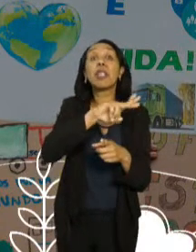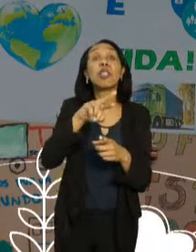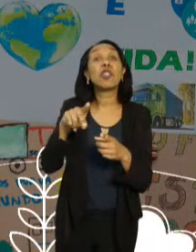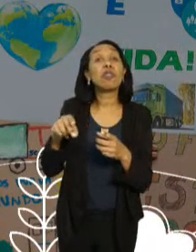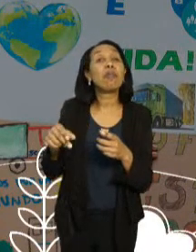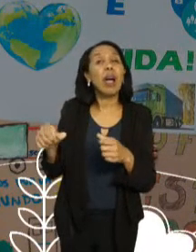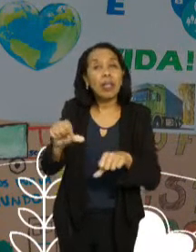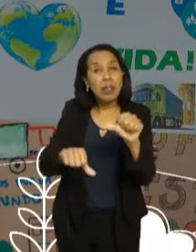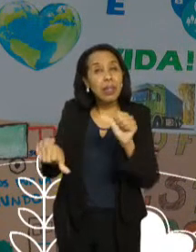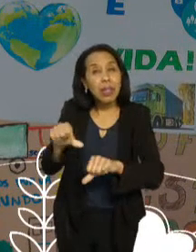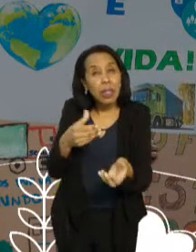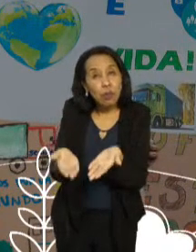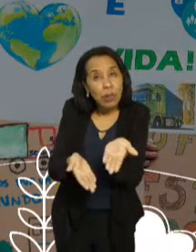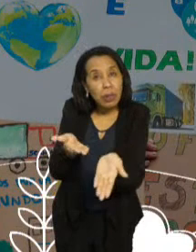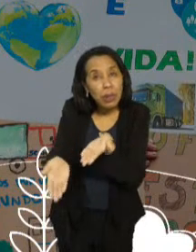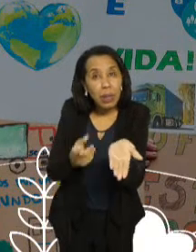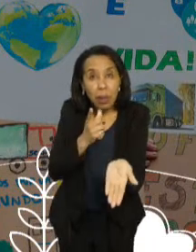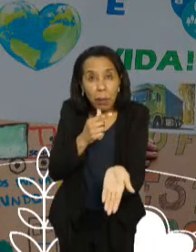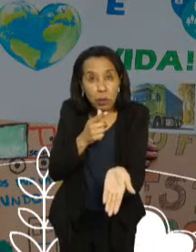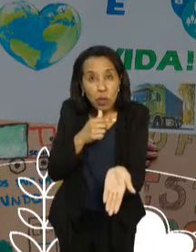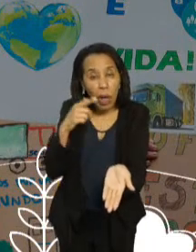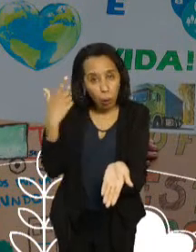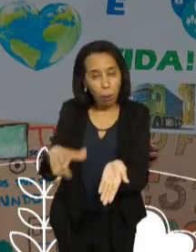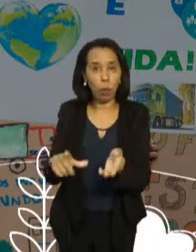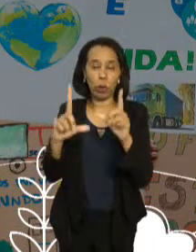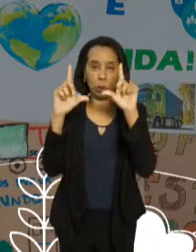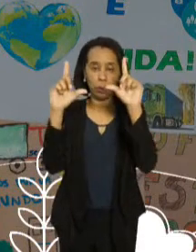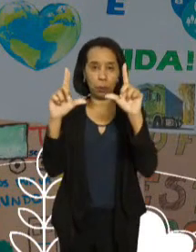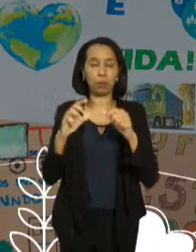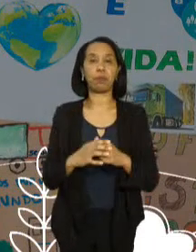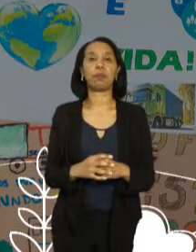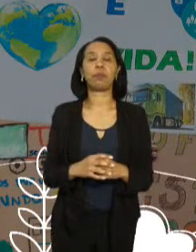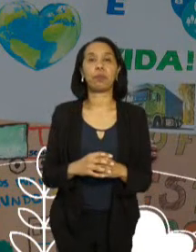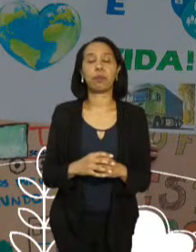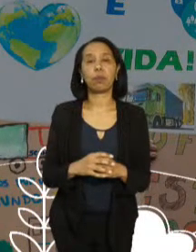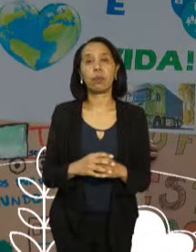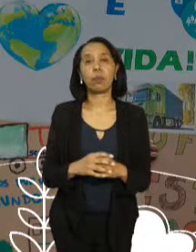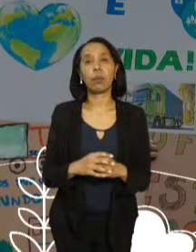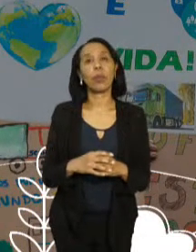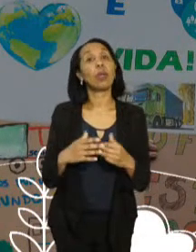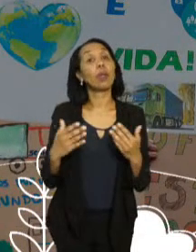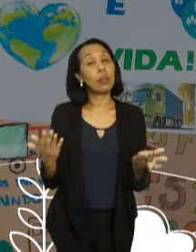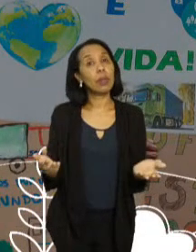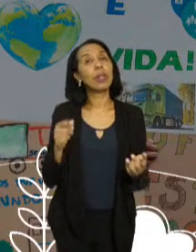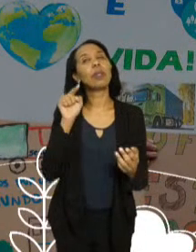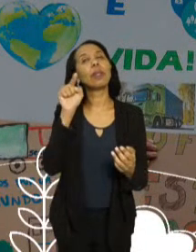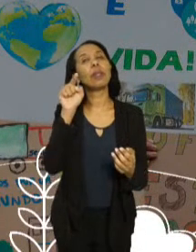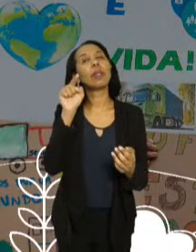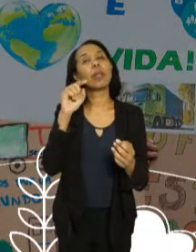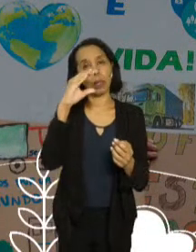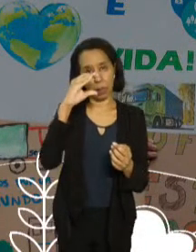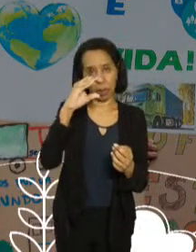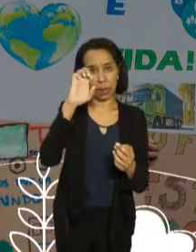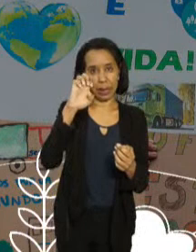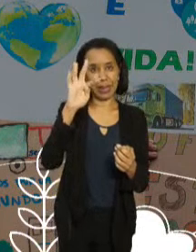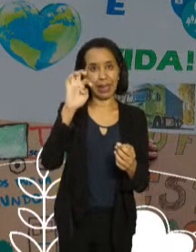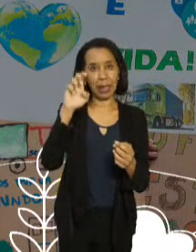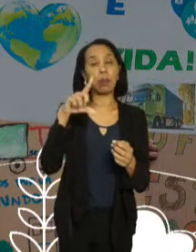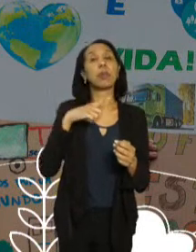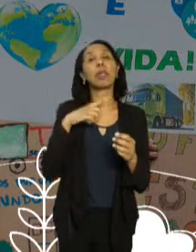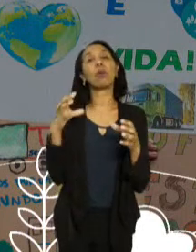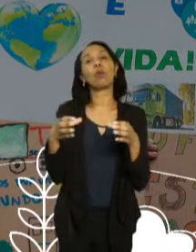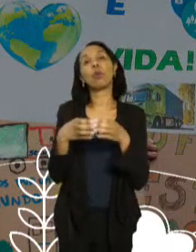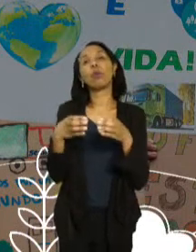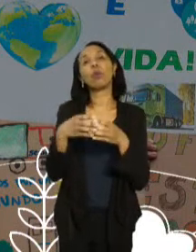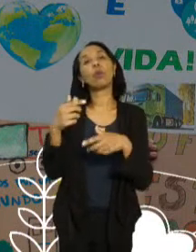tratamento de efluentes e de água. Podemos passar o próximo? E aqui na CETESB nós formamos então um grupo